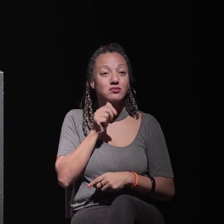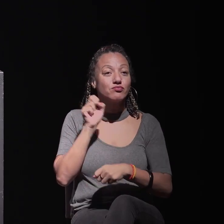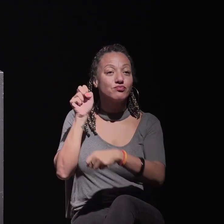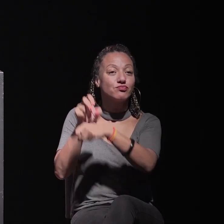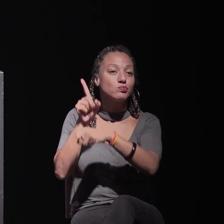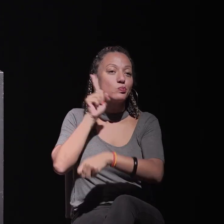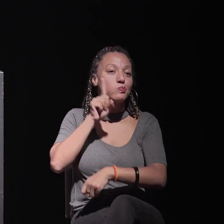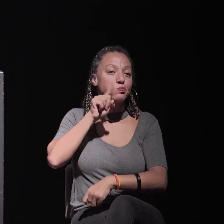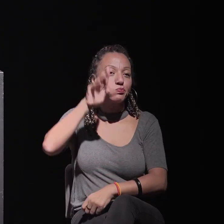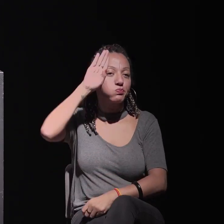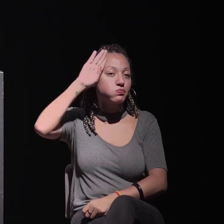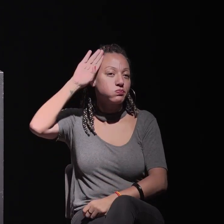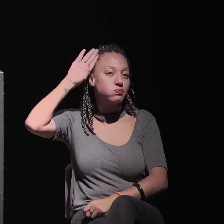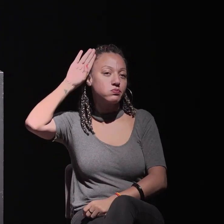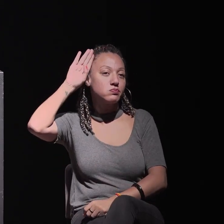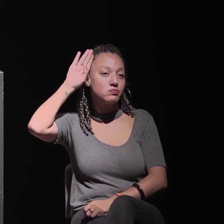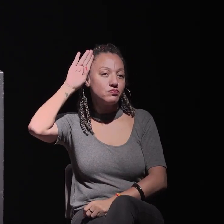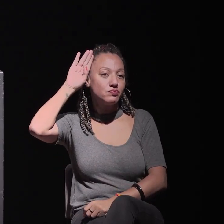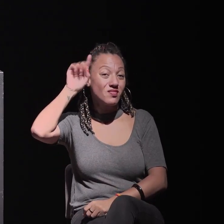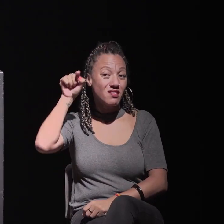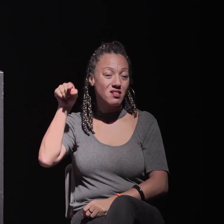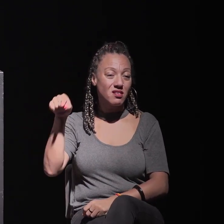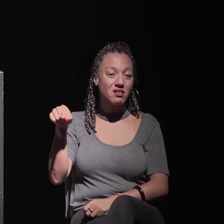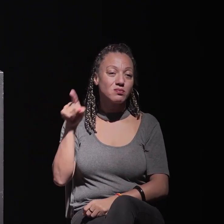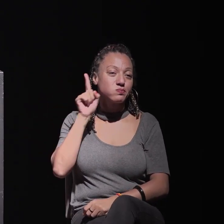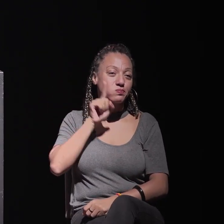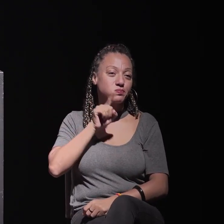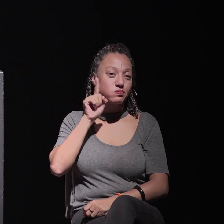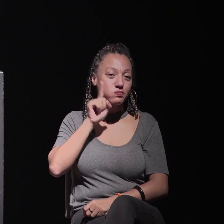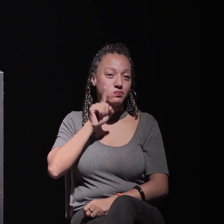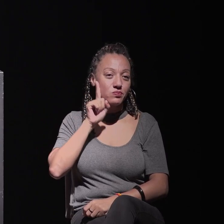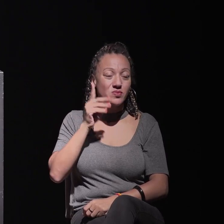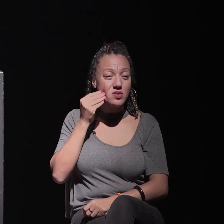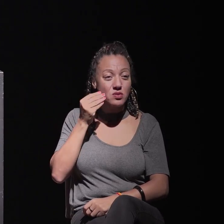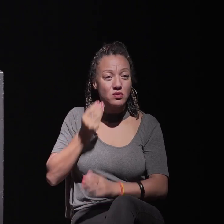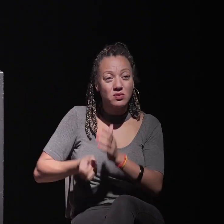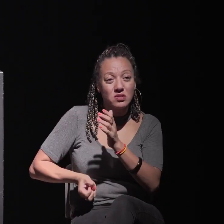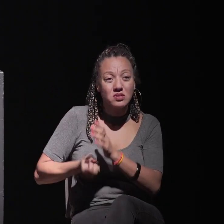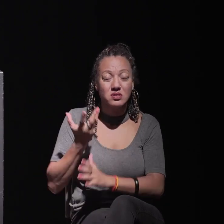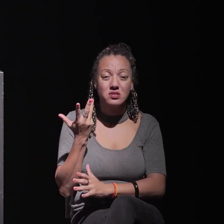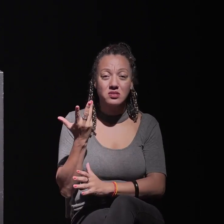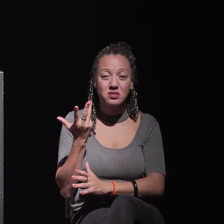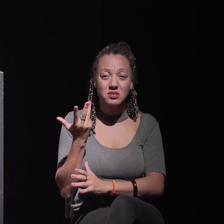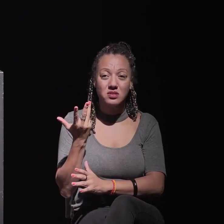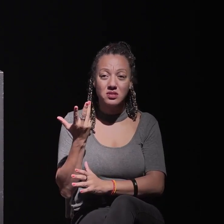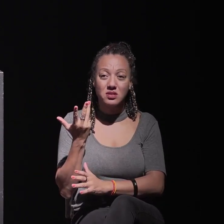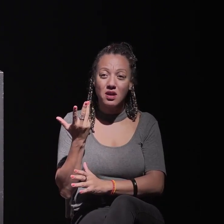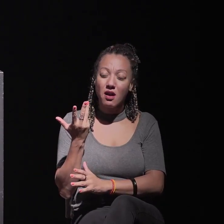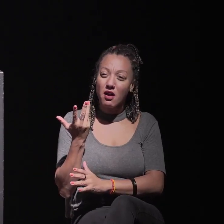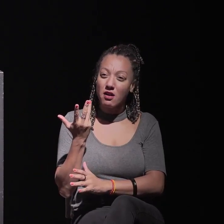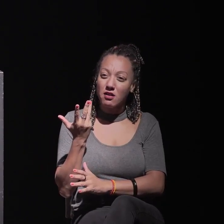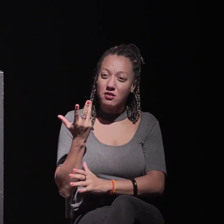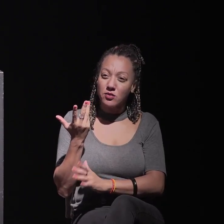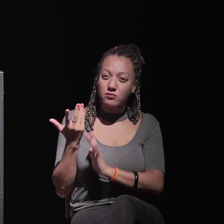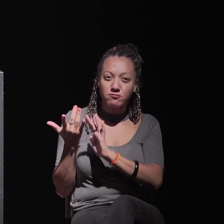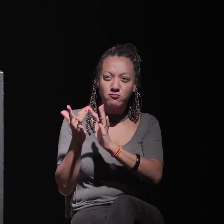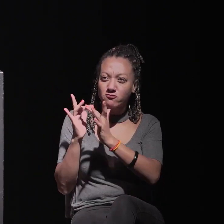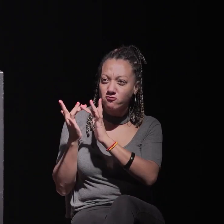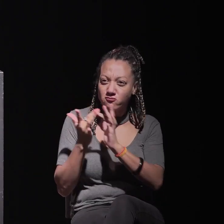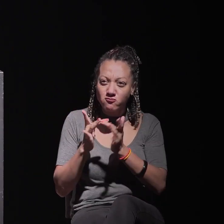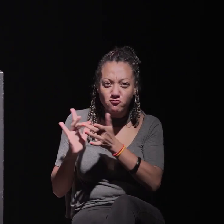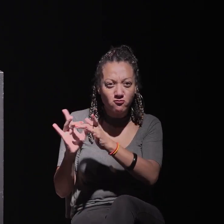um fortalecimento dos centros de pesquisas nos Estados Unidos e uma tentativa de criar uma corrente,